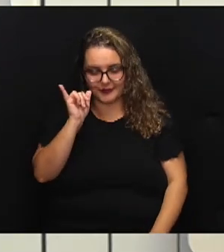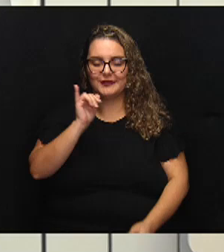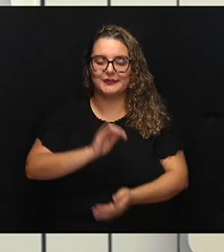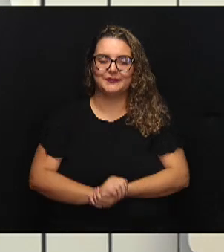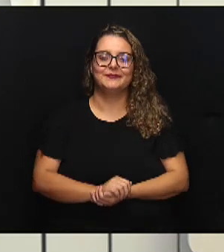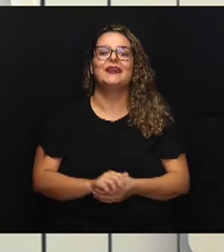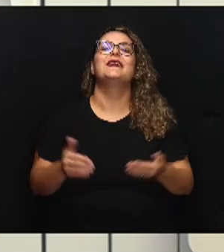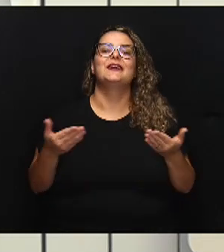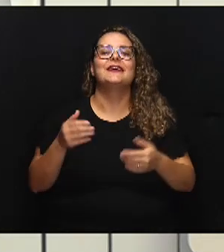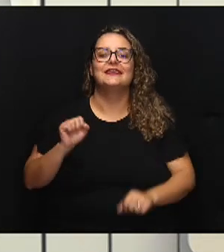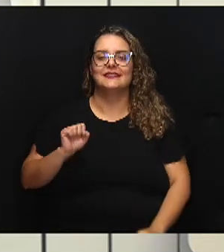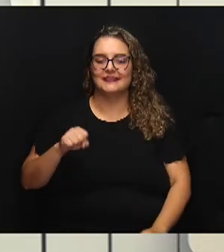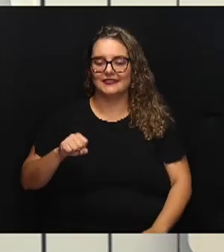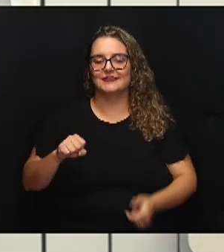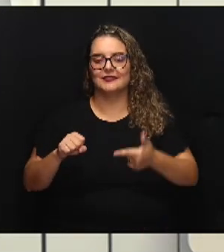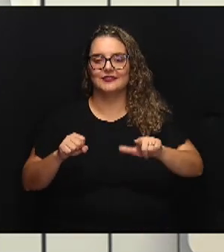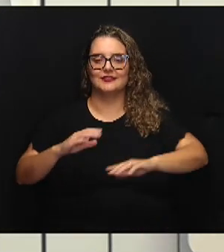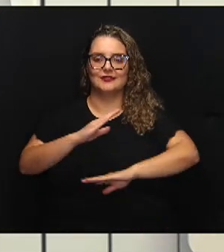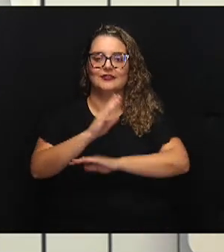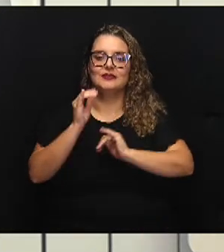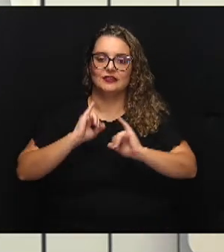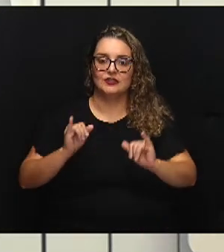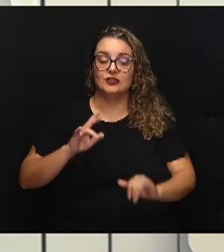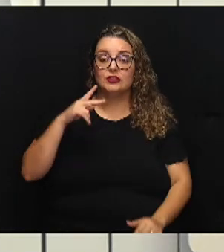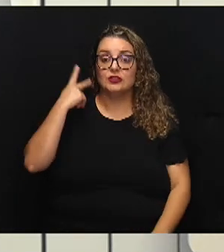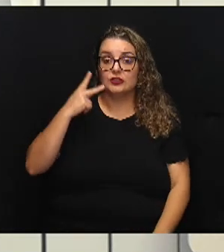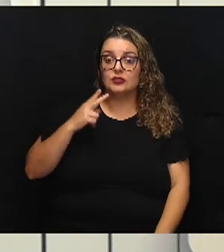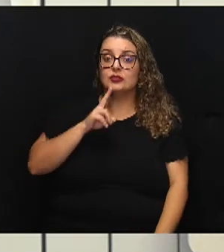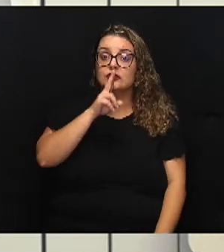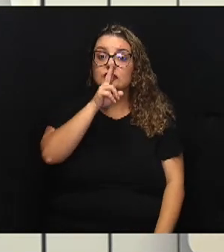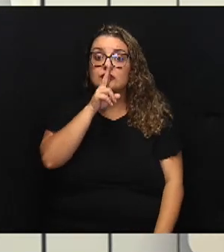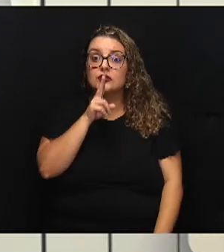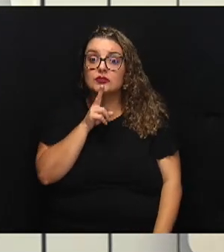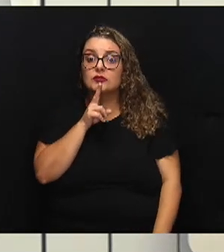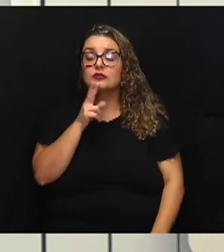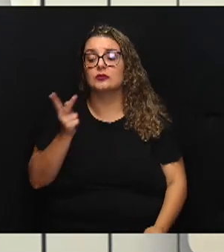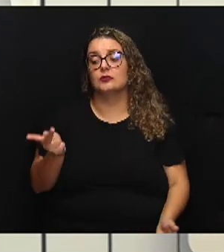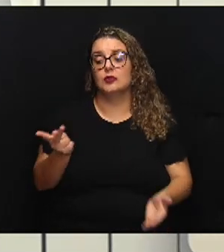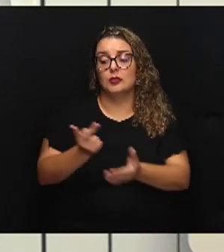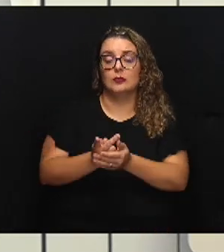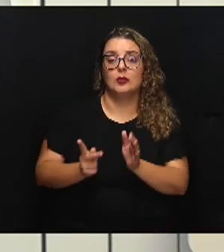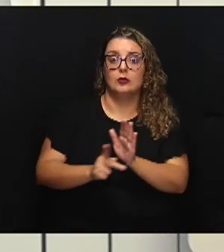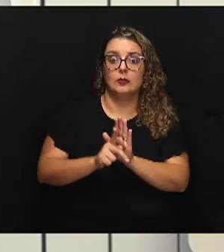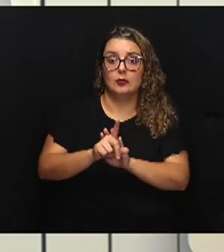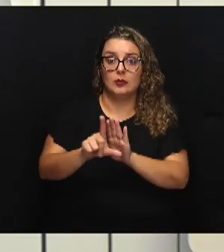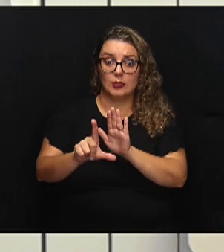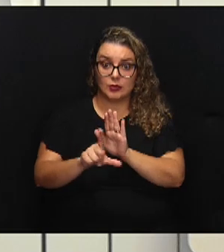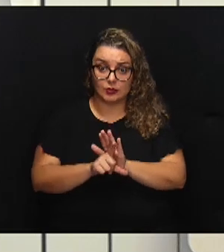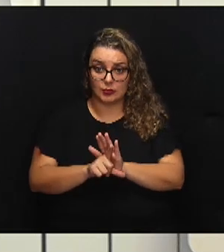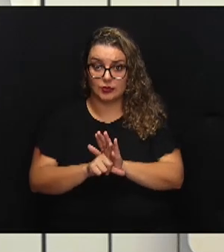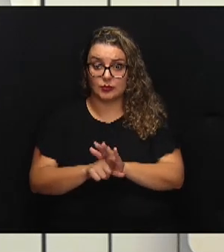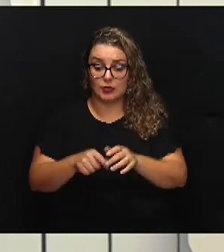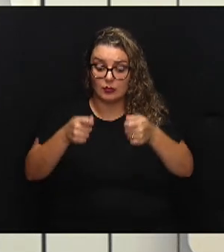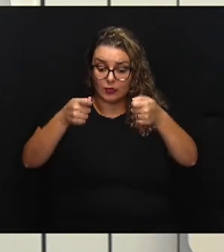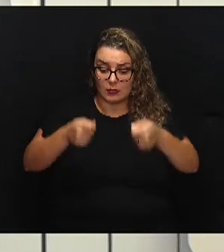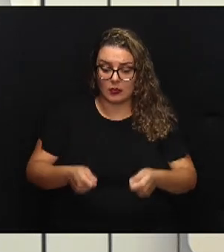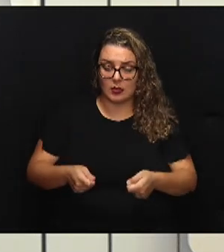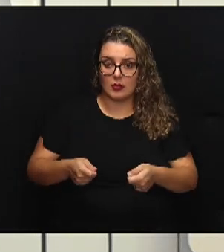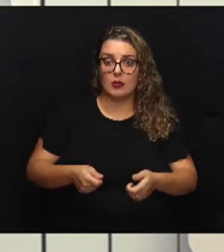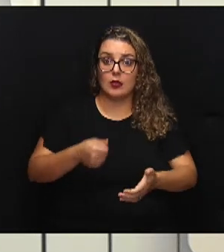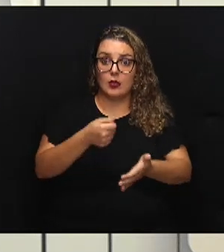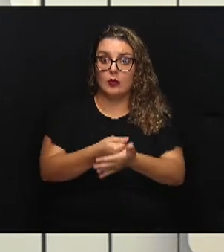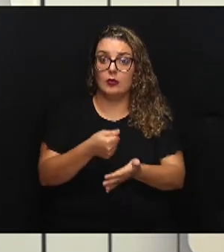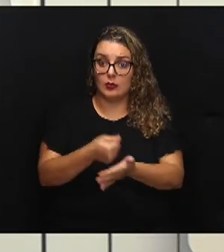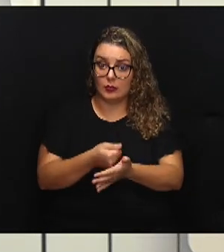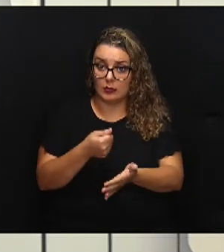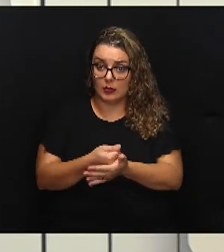Agora sim, a gente segue com o Jornal Câmara Notícia, porque o vereador Nelson Osseri protocolou um projeto de lei que estabelece